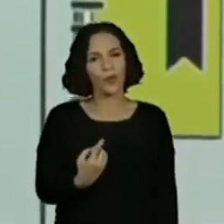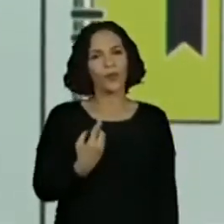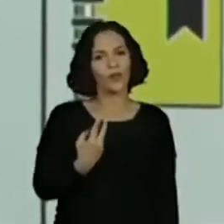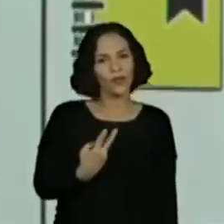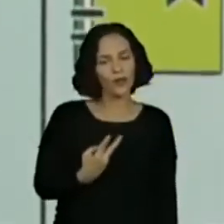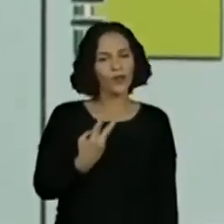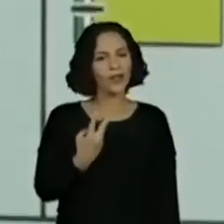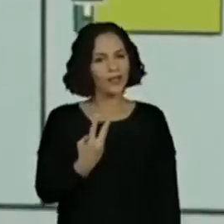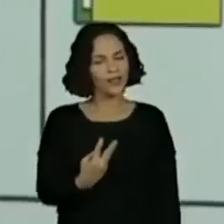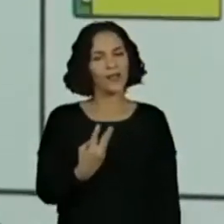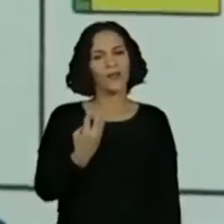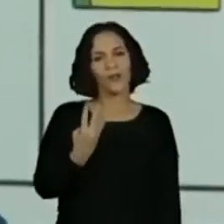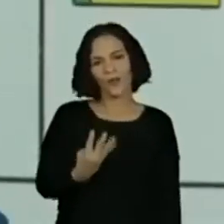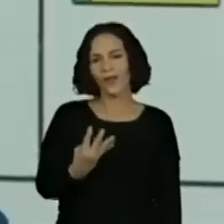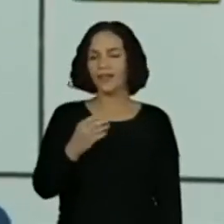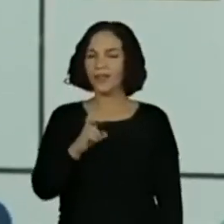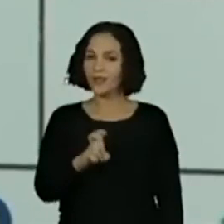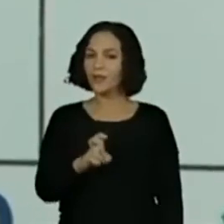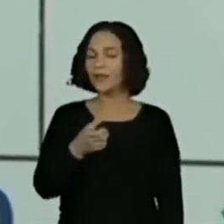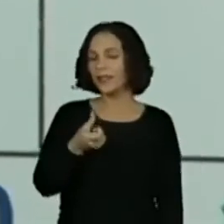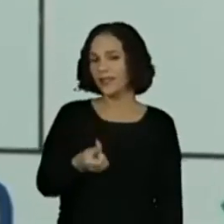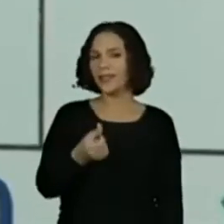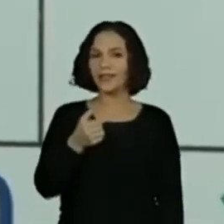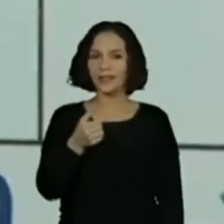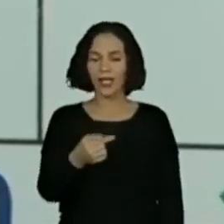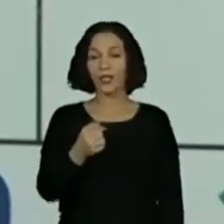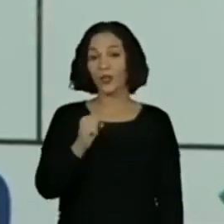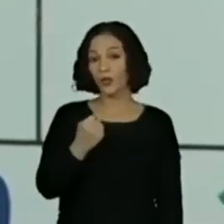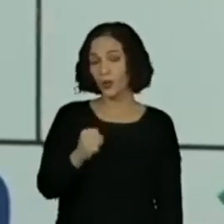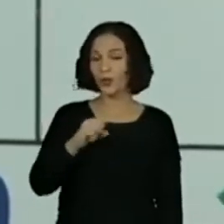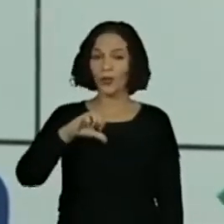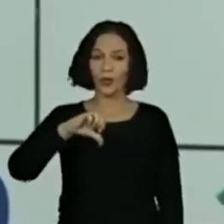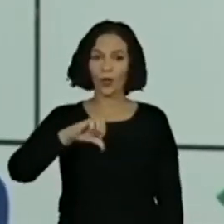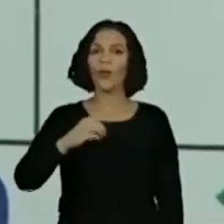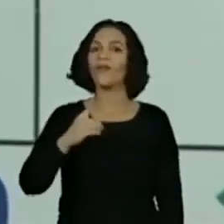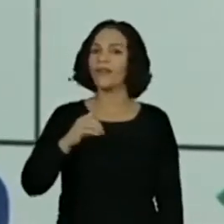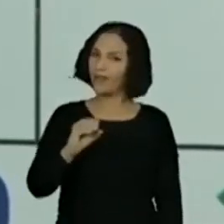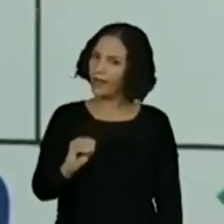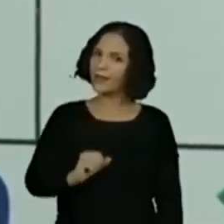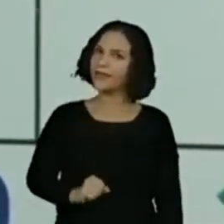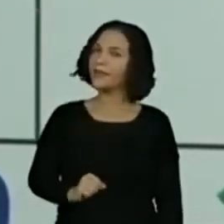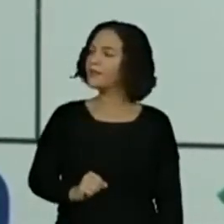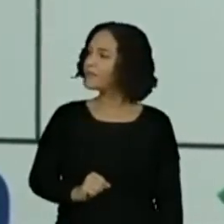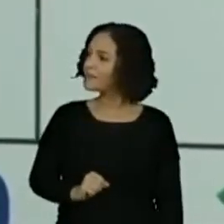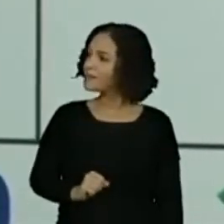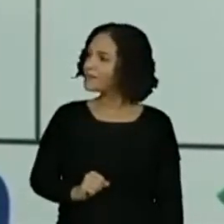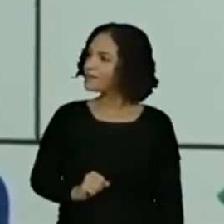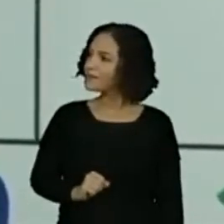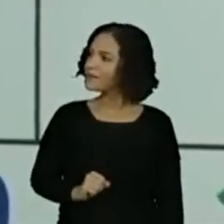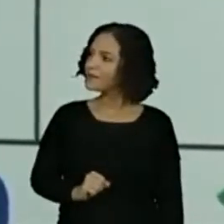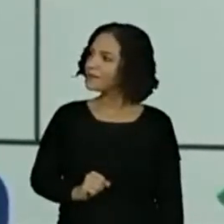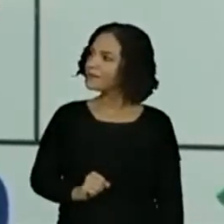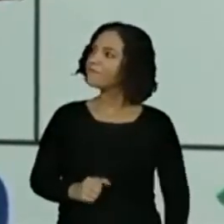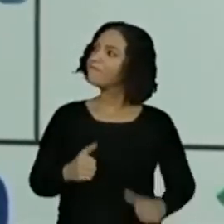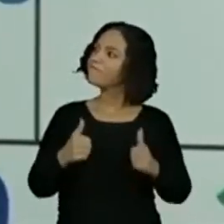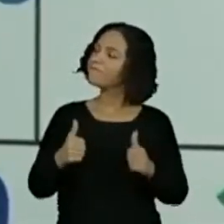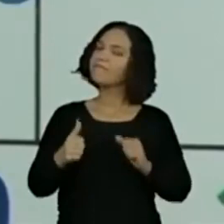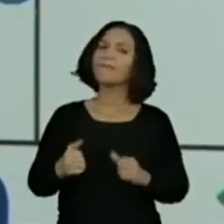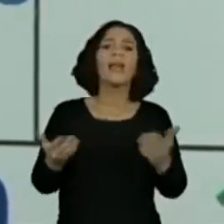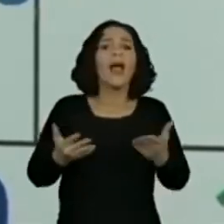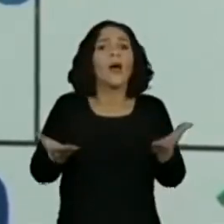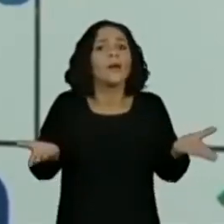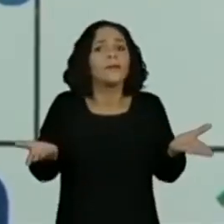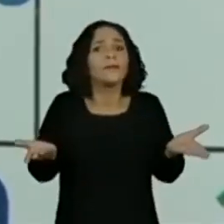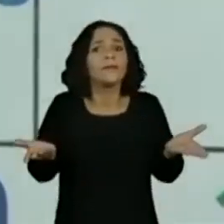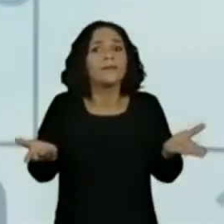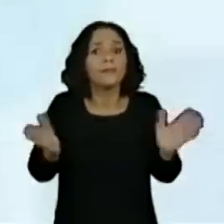1, 2, 3, 4, 5, 6, 7, 8, 9, 10. O que eu faço agora,